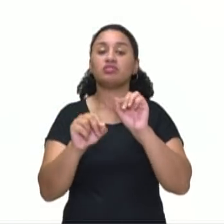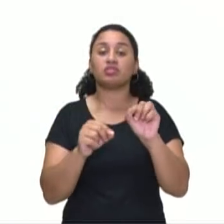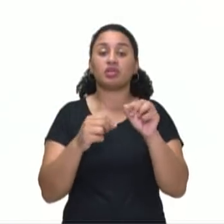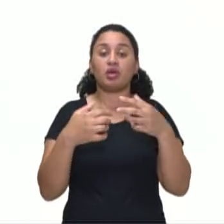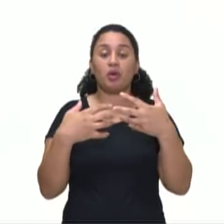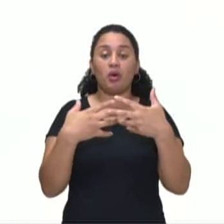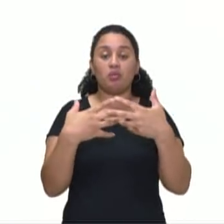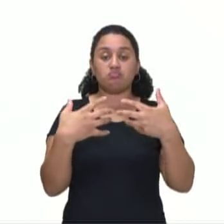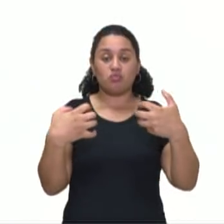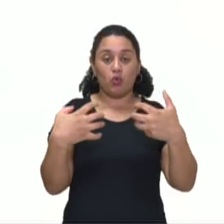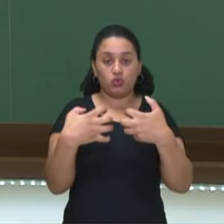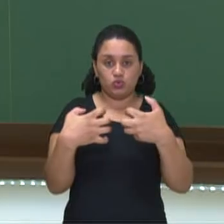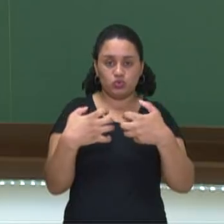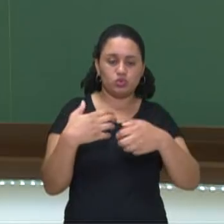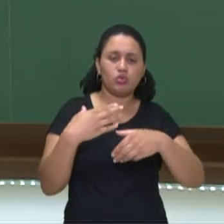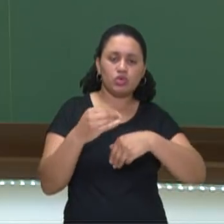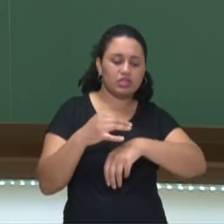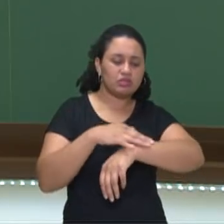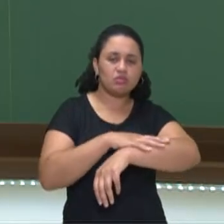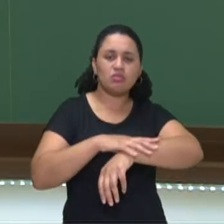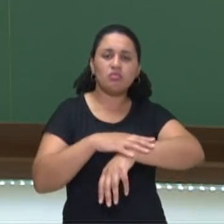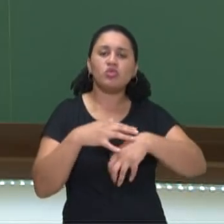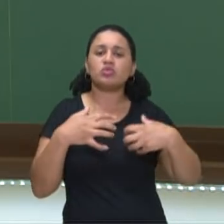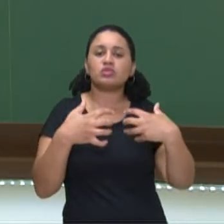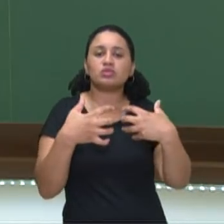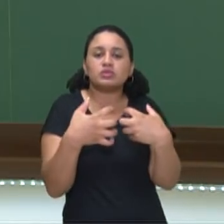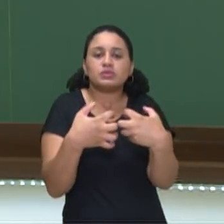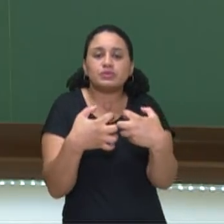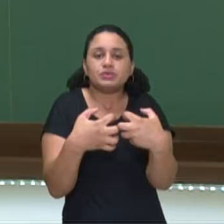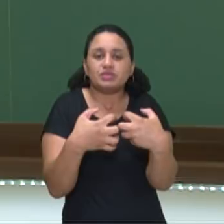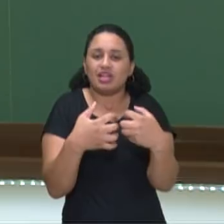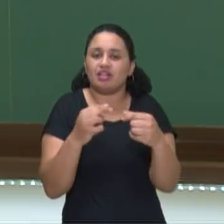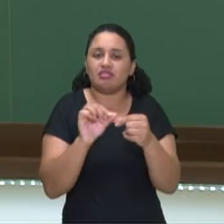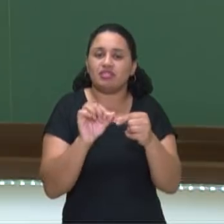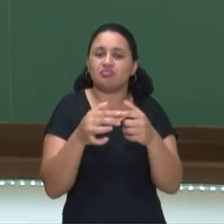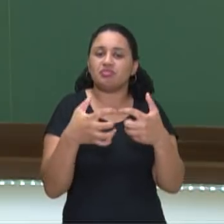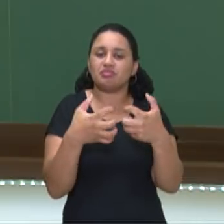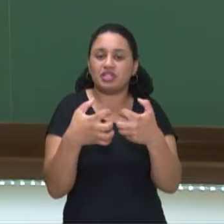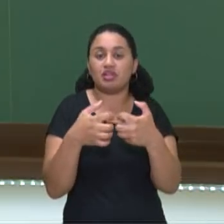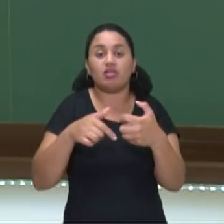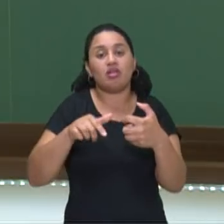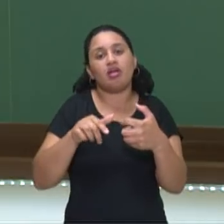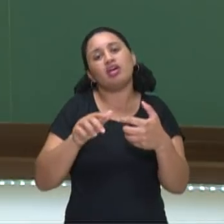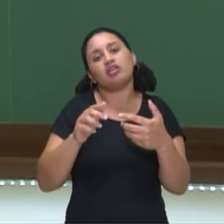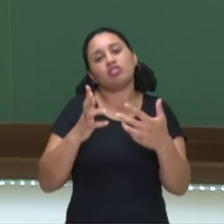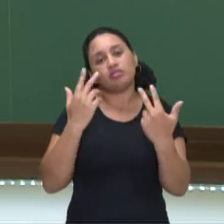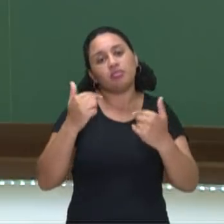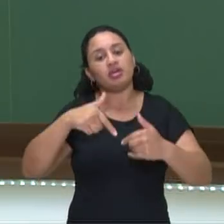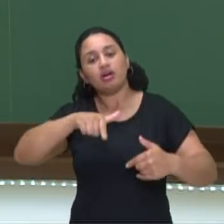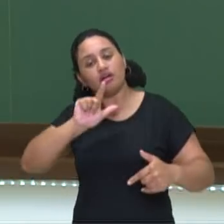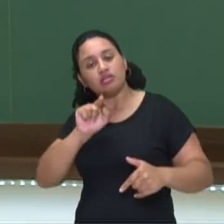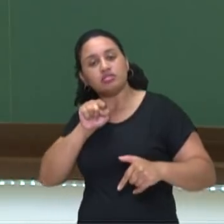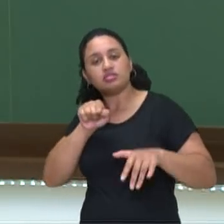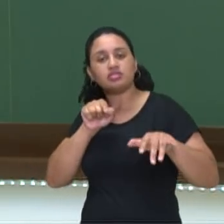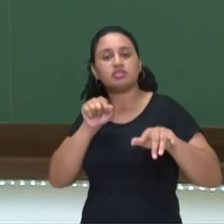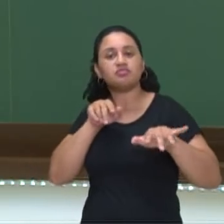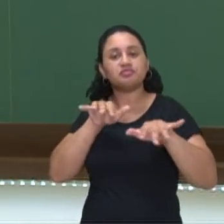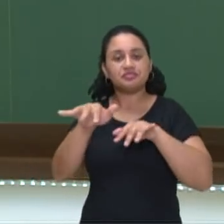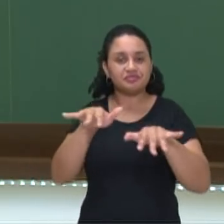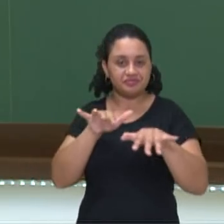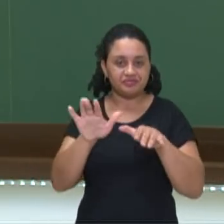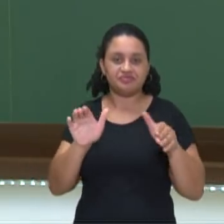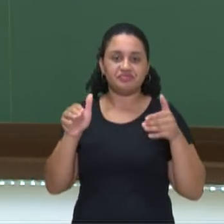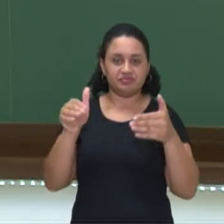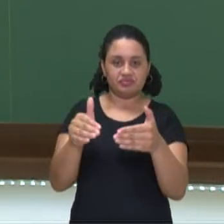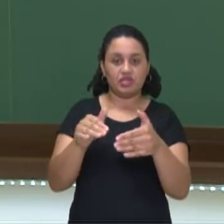tensão muscular? Aquela pressão do nosso músculo, normalmente antes de um determinado movimento. Quando o nosso músculo